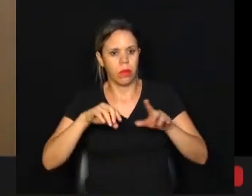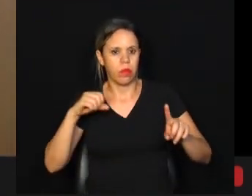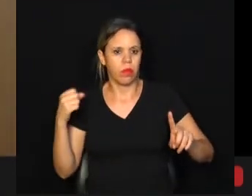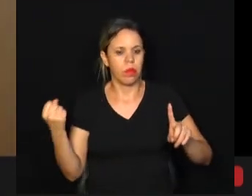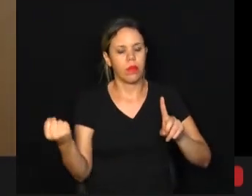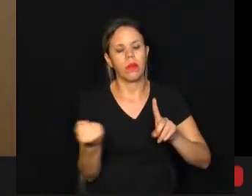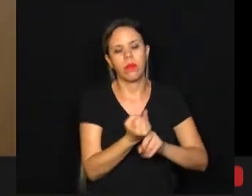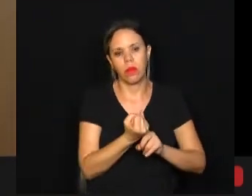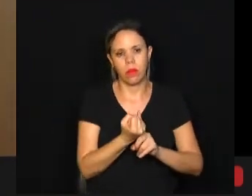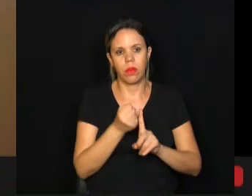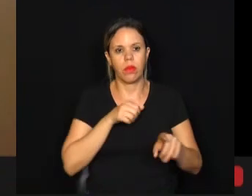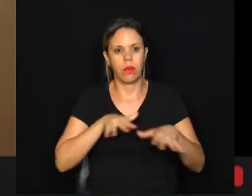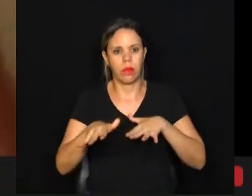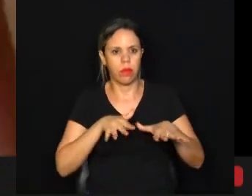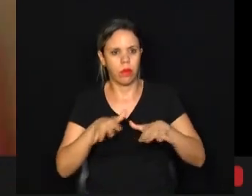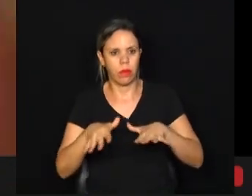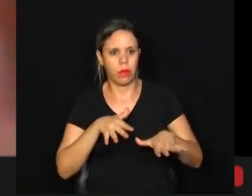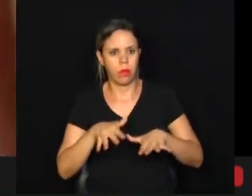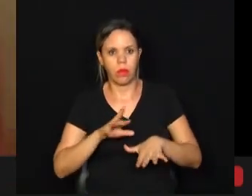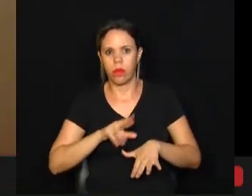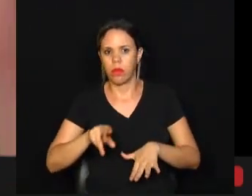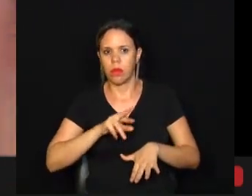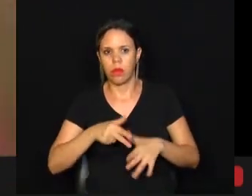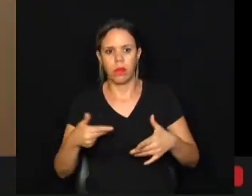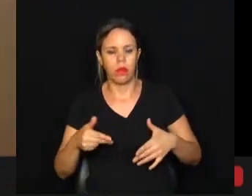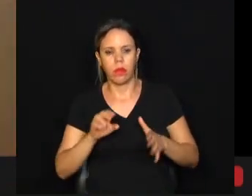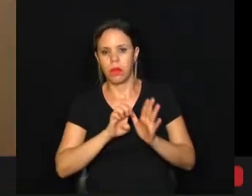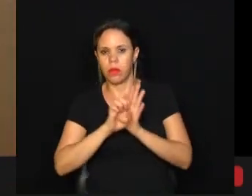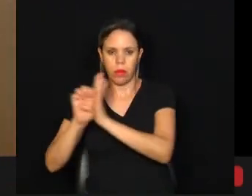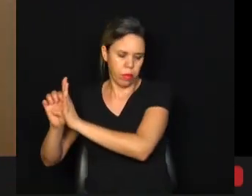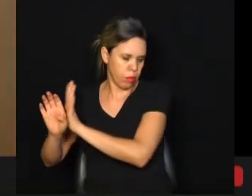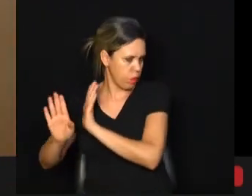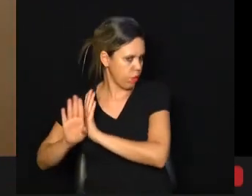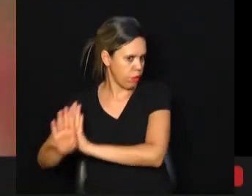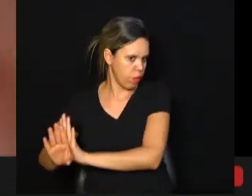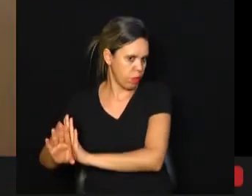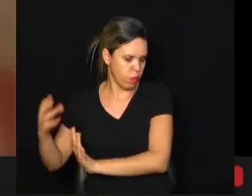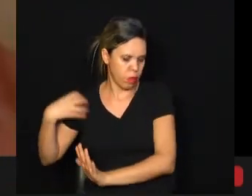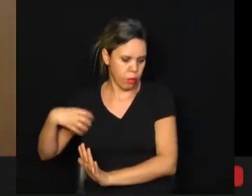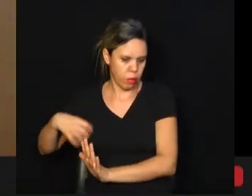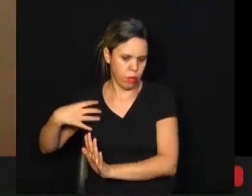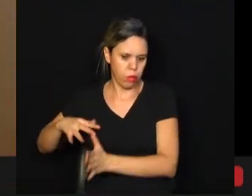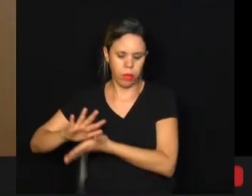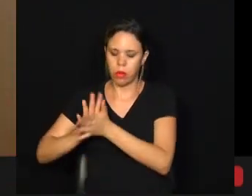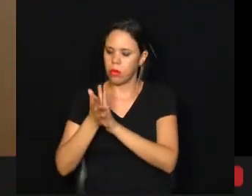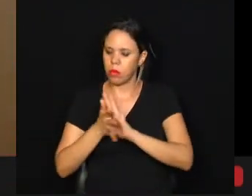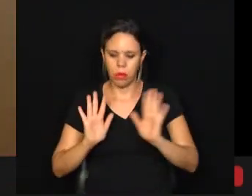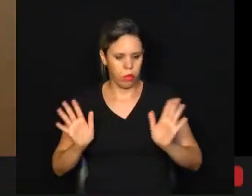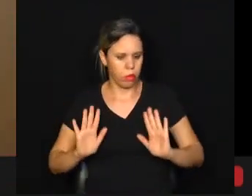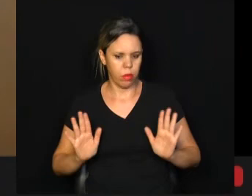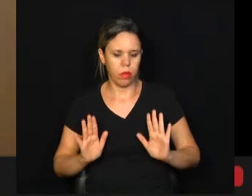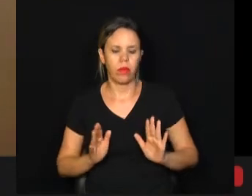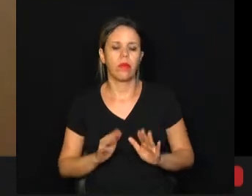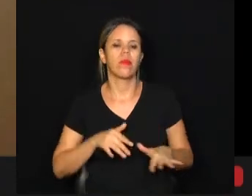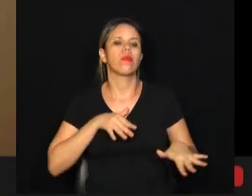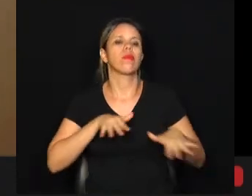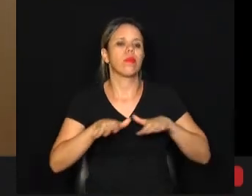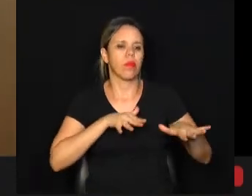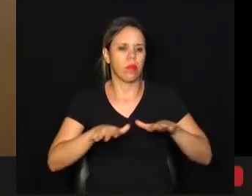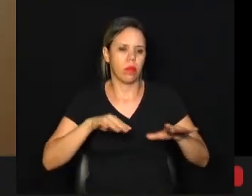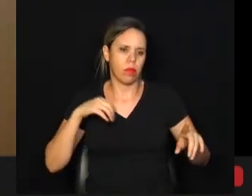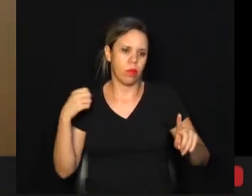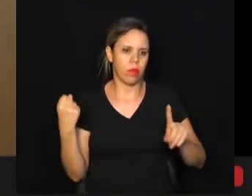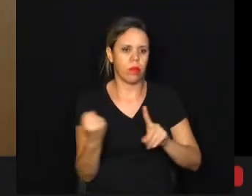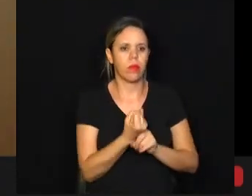entender. Movimento social não é coisa de esquerda brava, querendo destruir. Movimento social